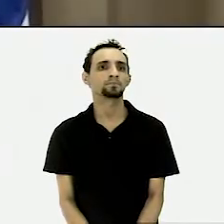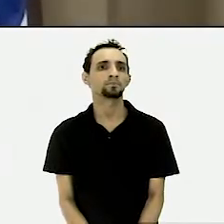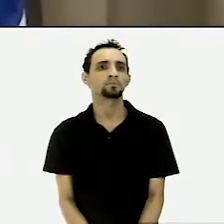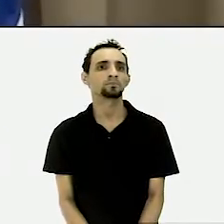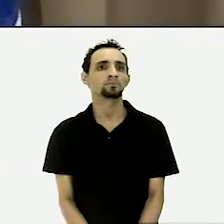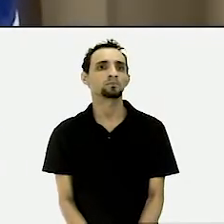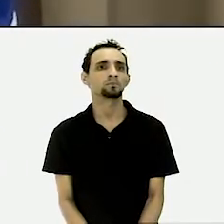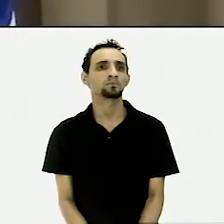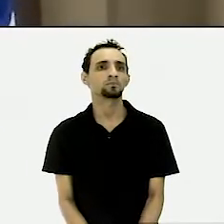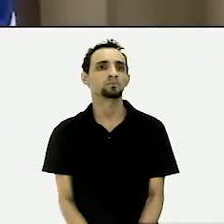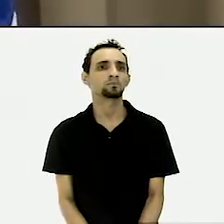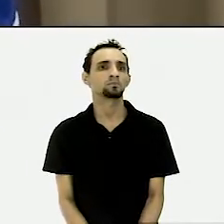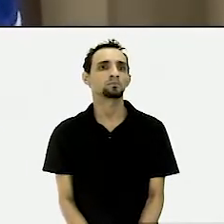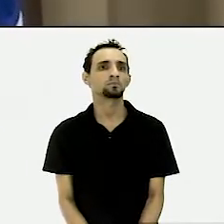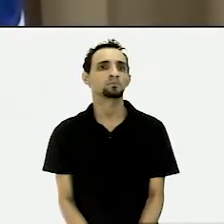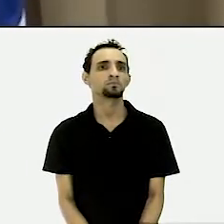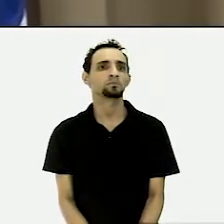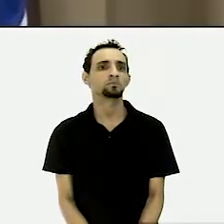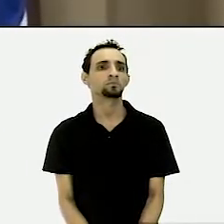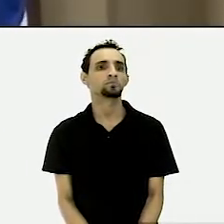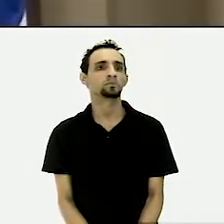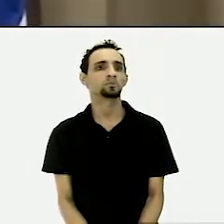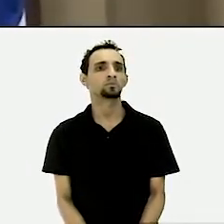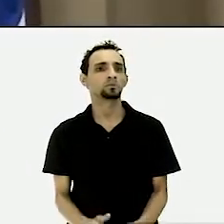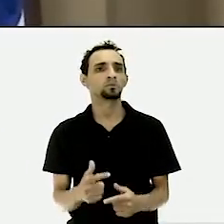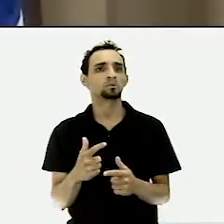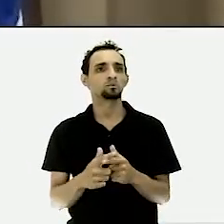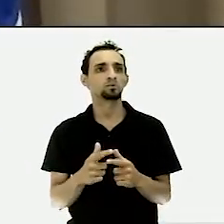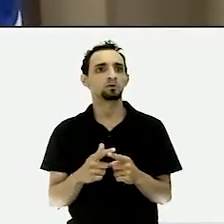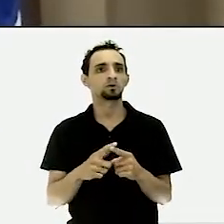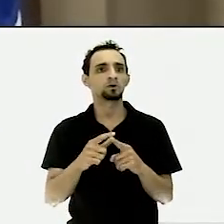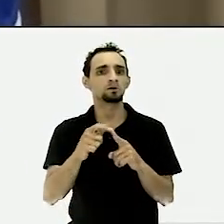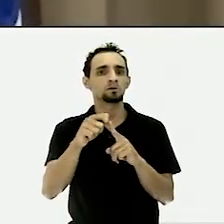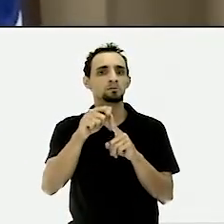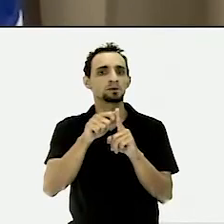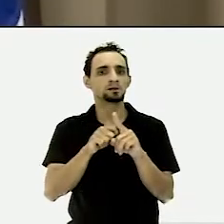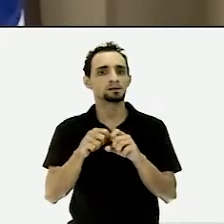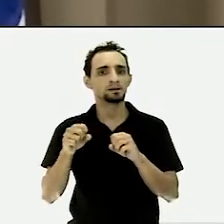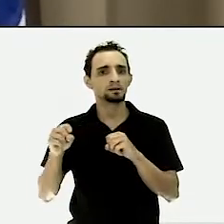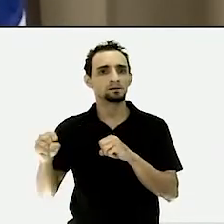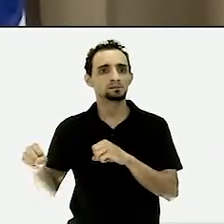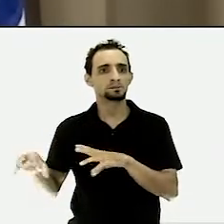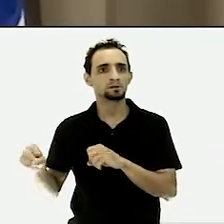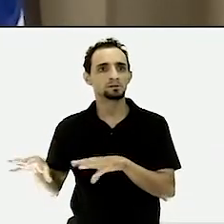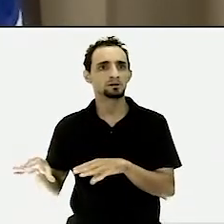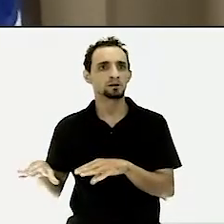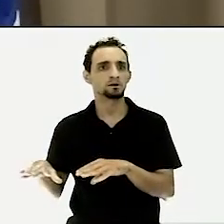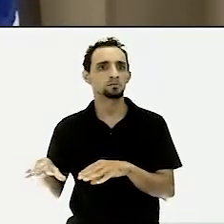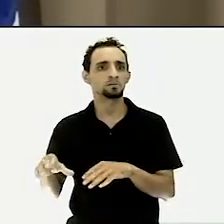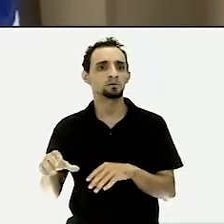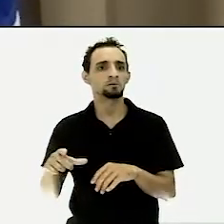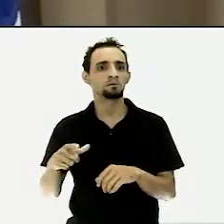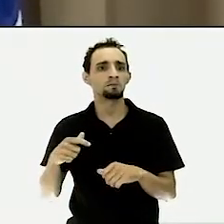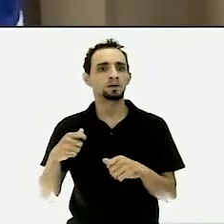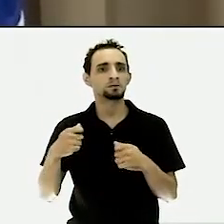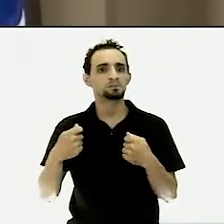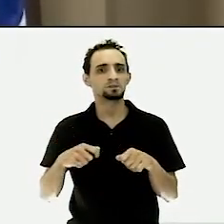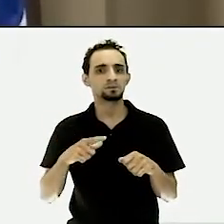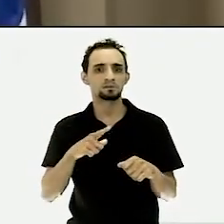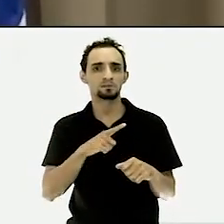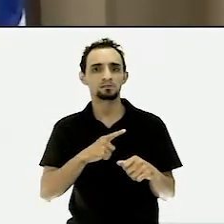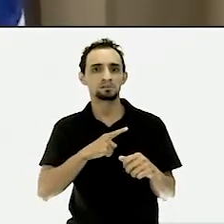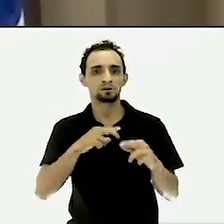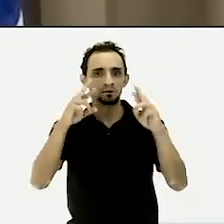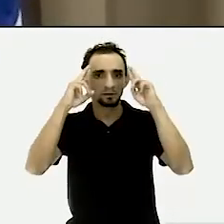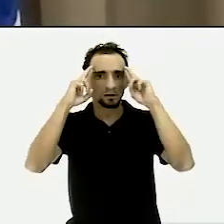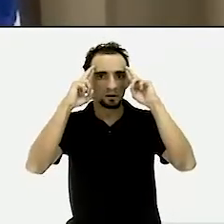nosso município e fico muito feliz do empenho de cada vereador em buscar recursos para nós, né, Juninho? Para